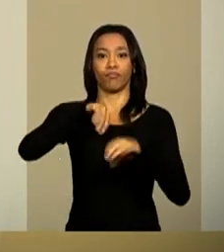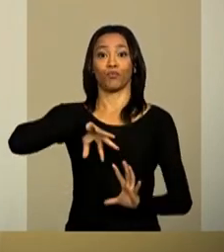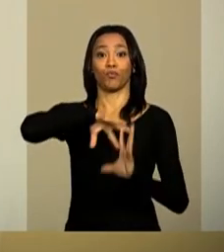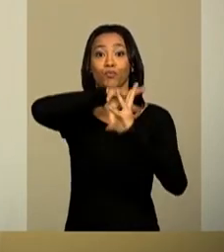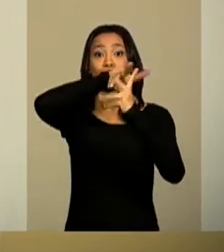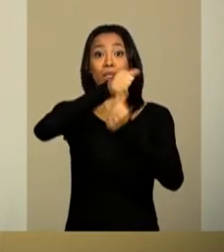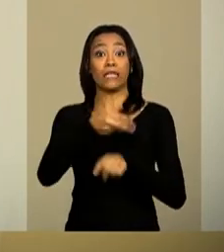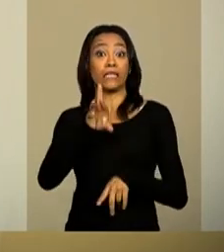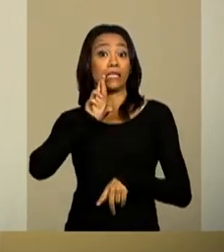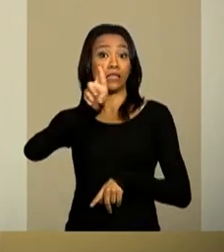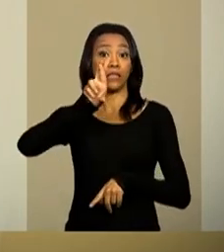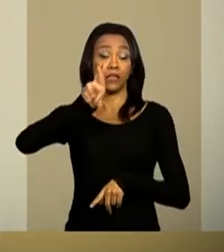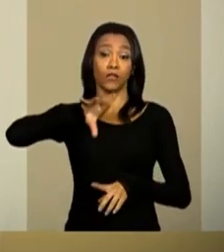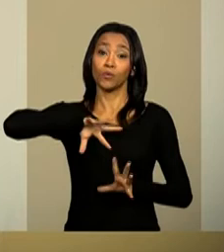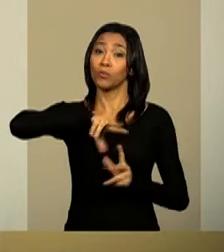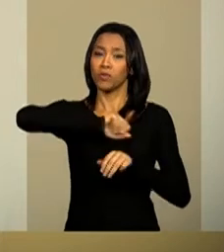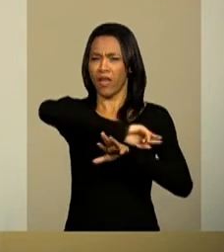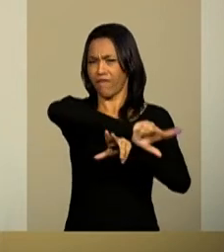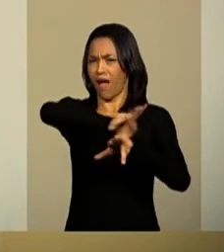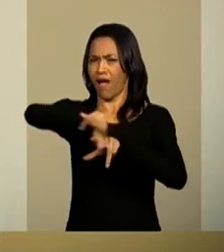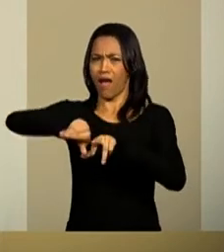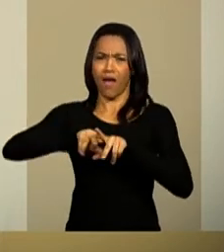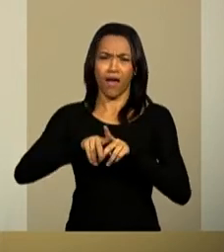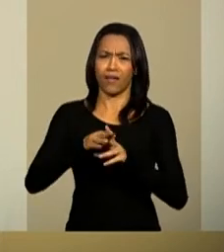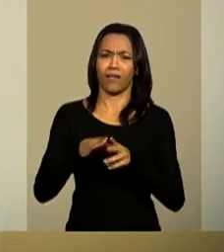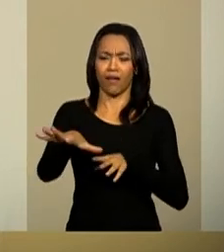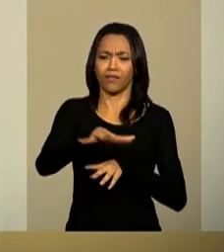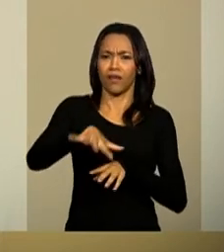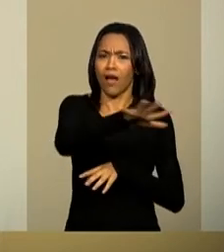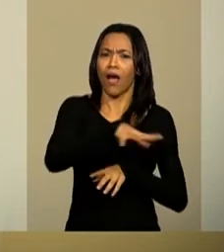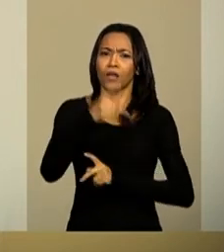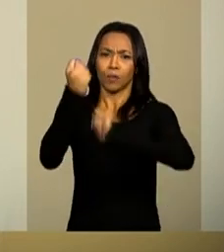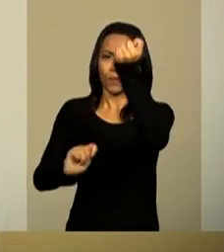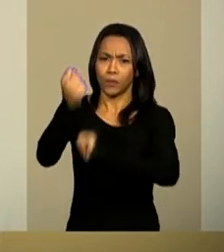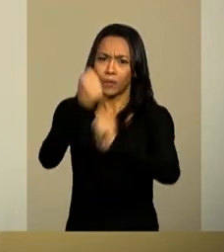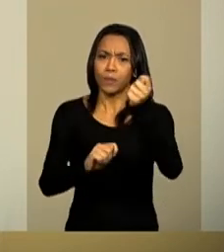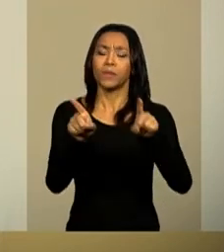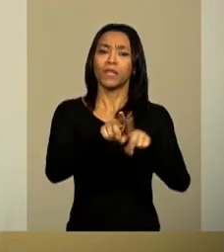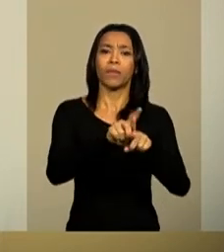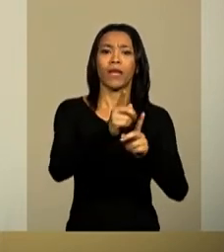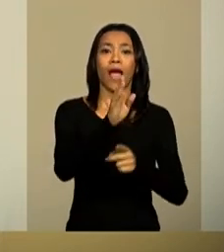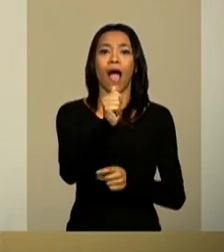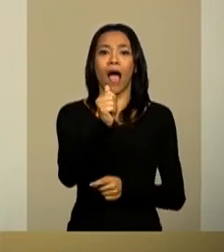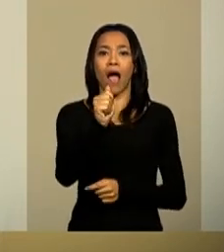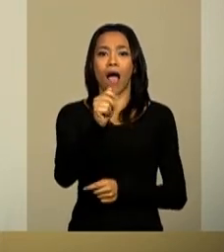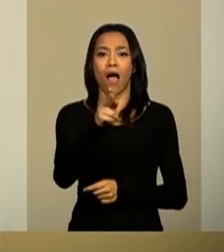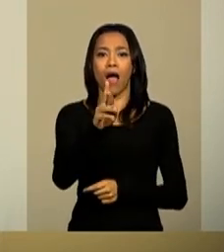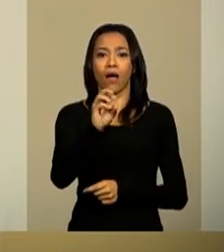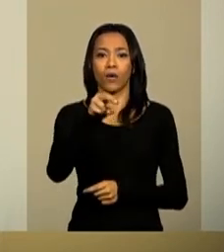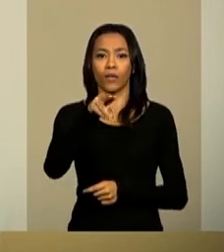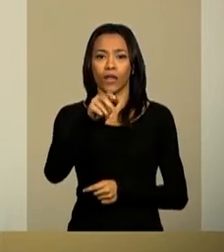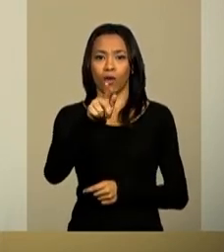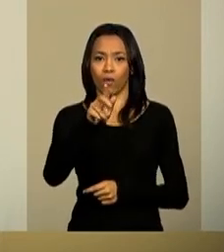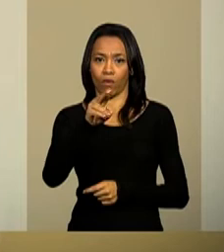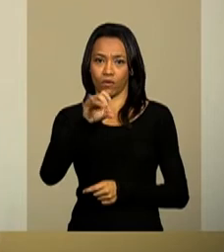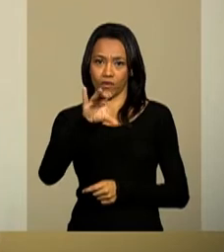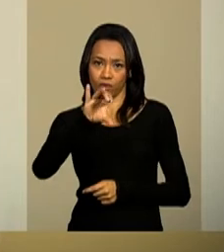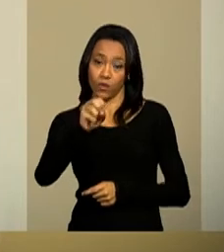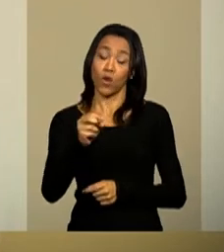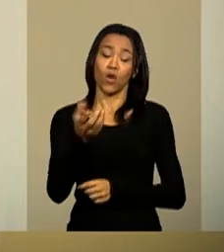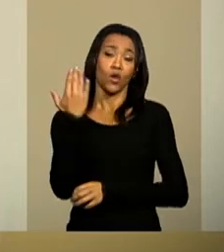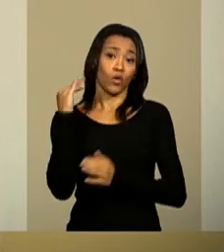no mundo em diversos setores da produção industrial e do agronegócio. Nos últimos anos, nosso